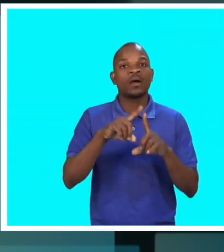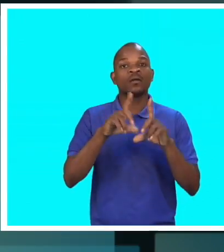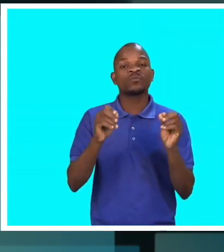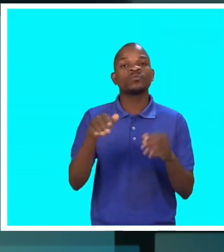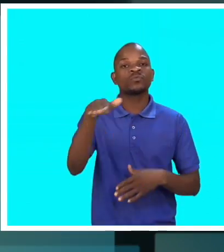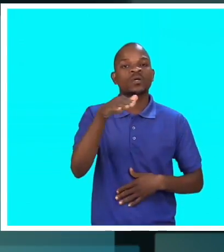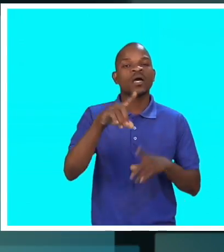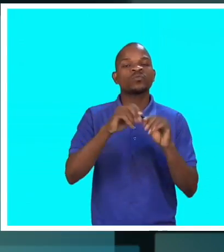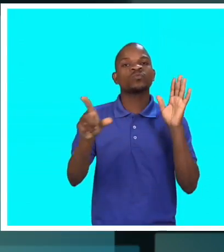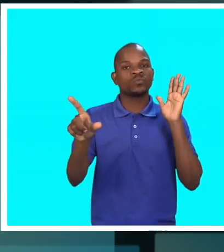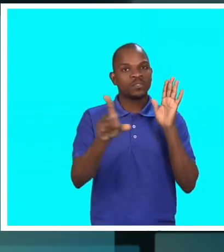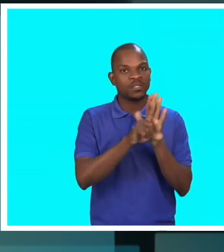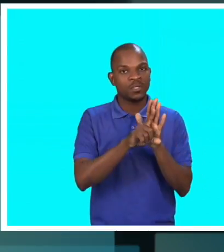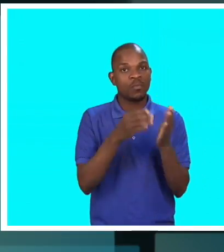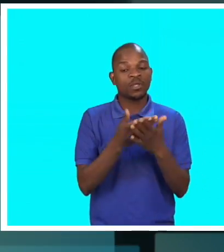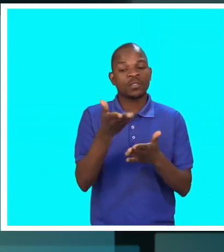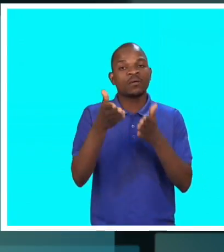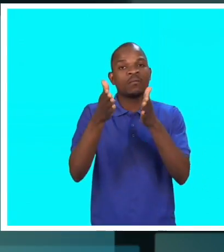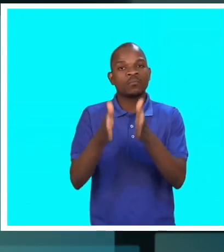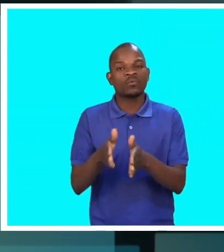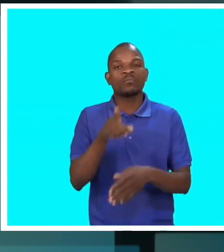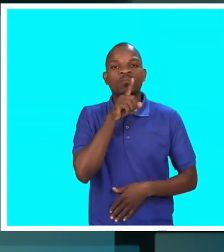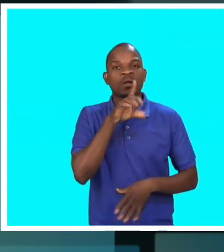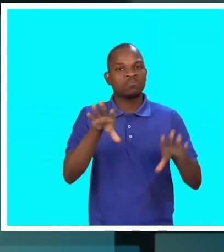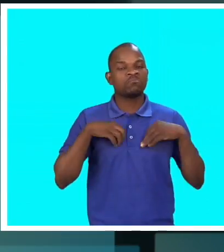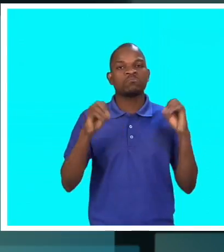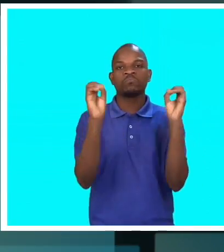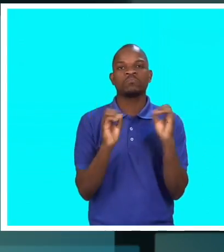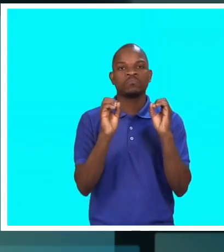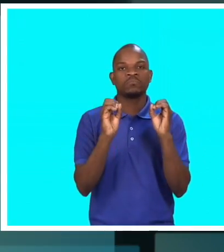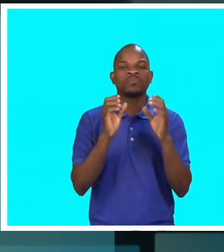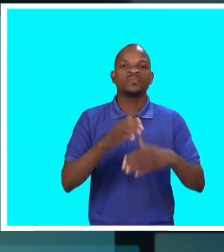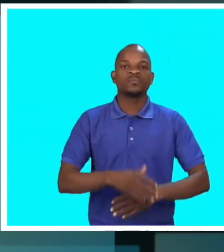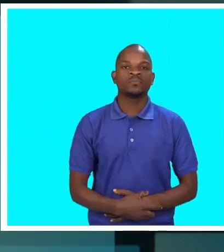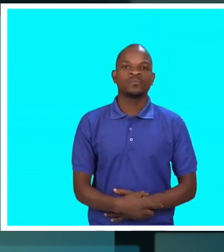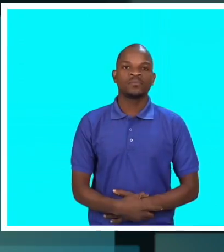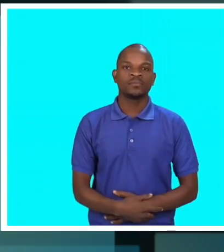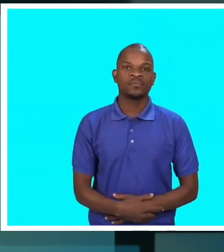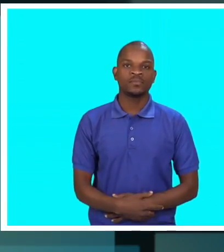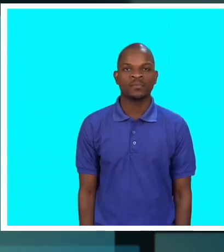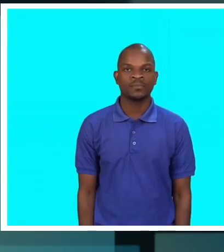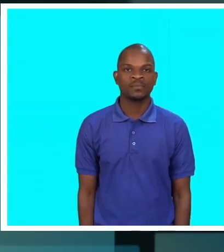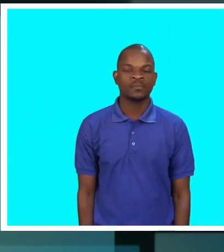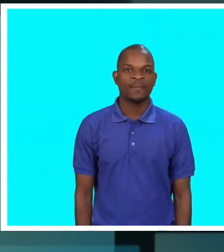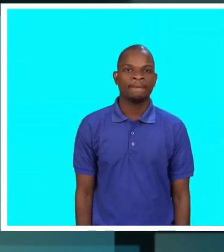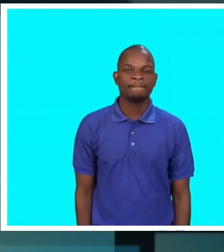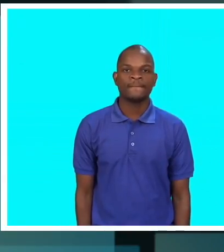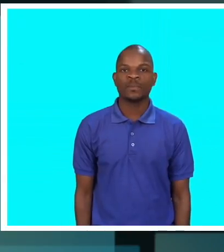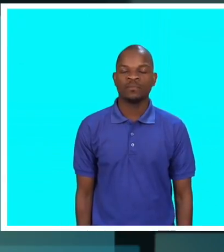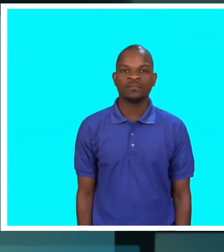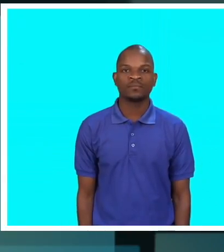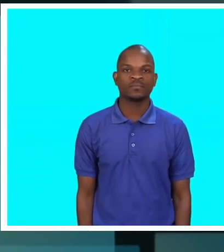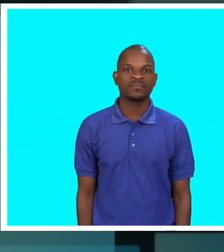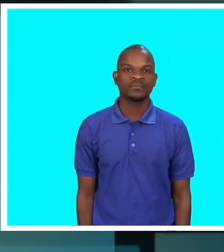de cobrar à sociedade sobre uma legislação se ela ainda não aceitou a deficiência do seu filho? Em casa,